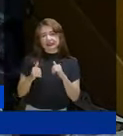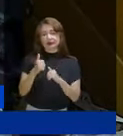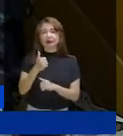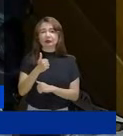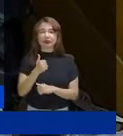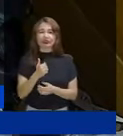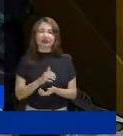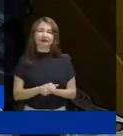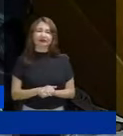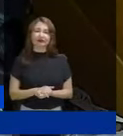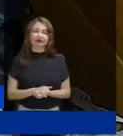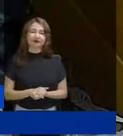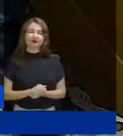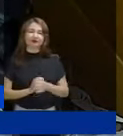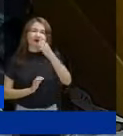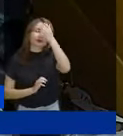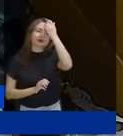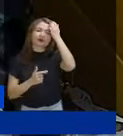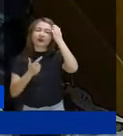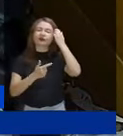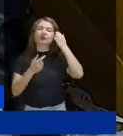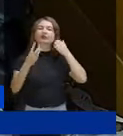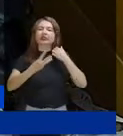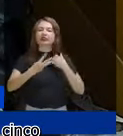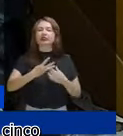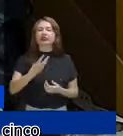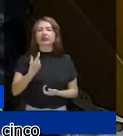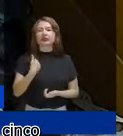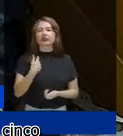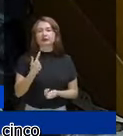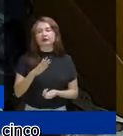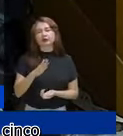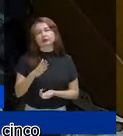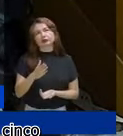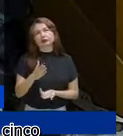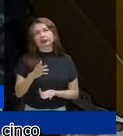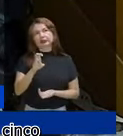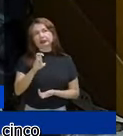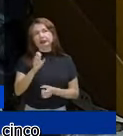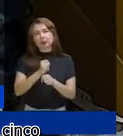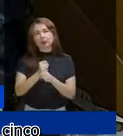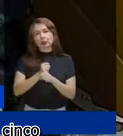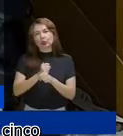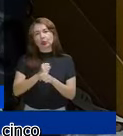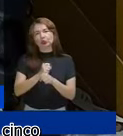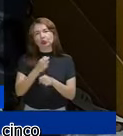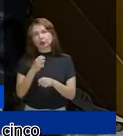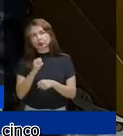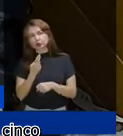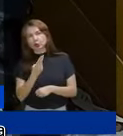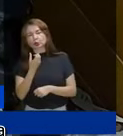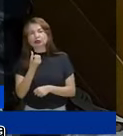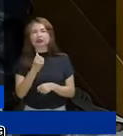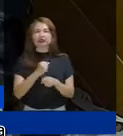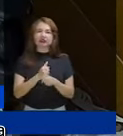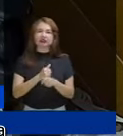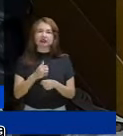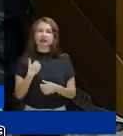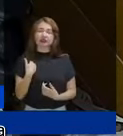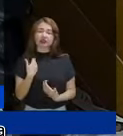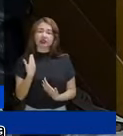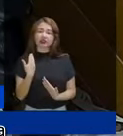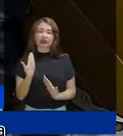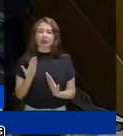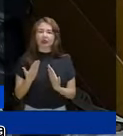primeiro concurso, o segundo e terceiro, deu mais ou menos 5 anos ou 6 anos, e eu pude dividir